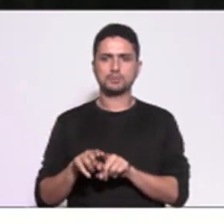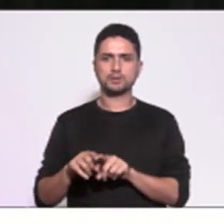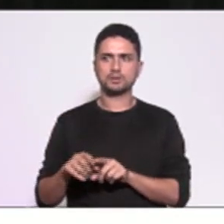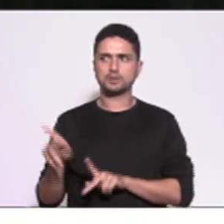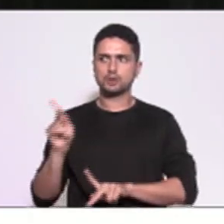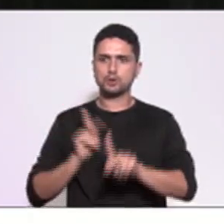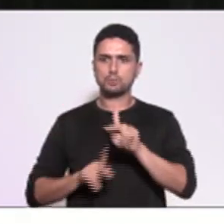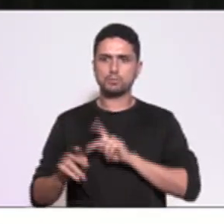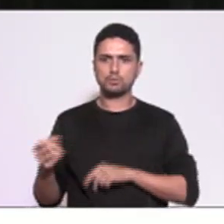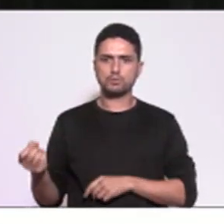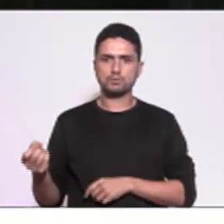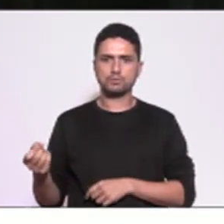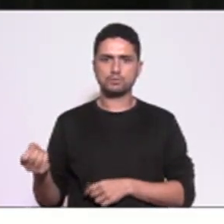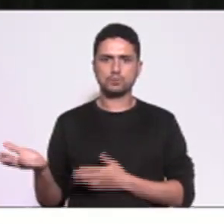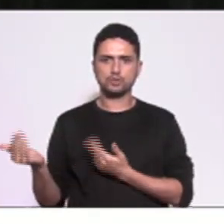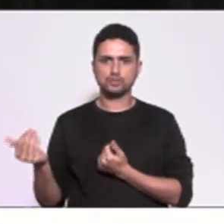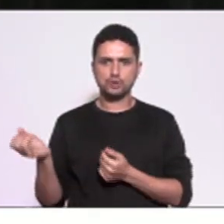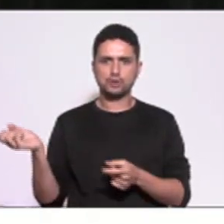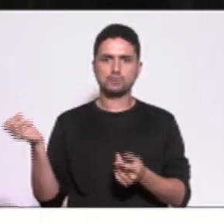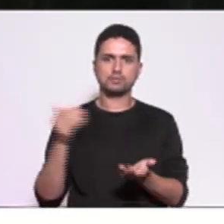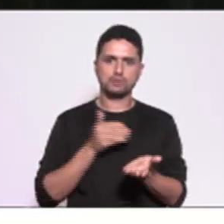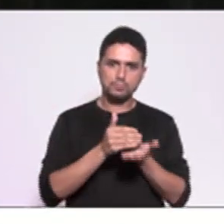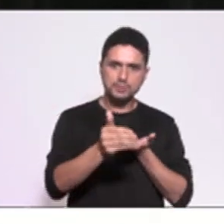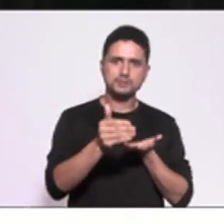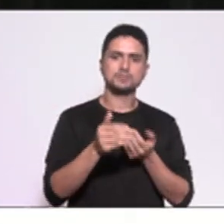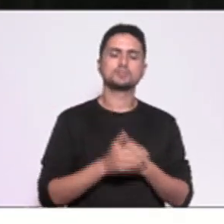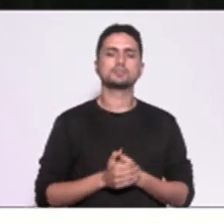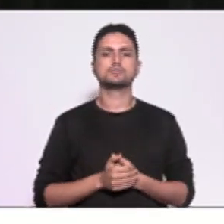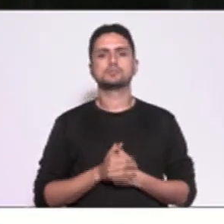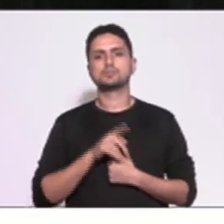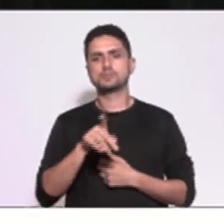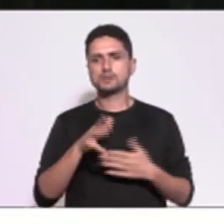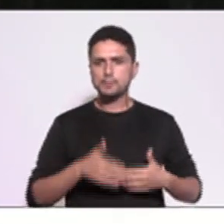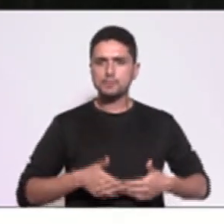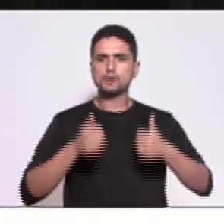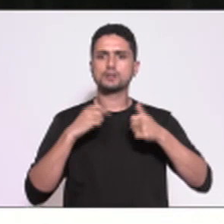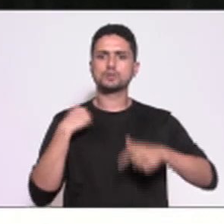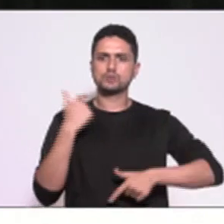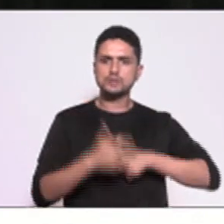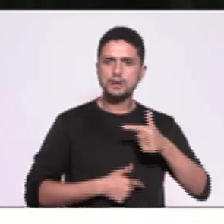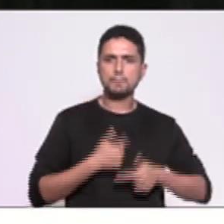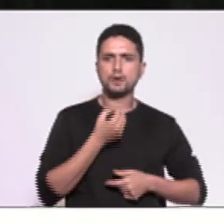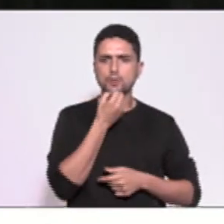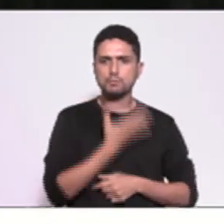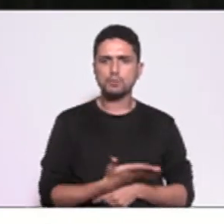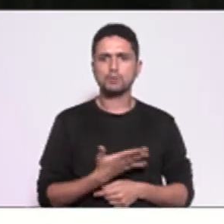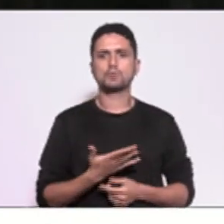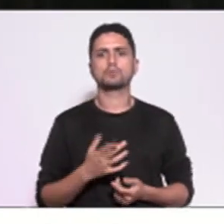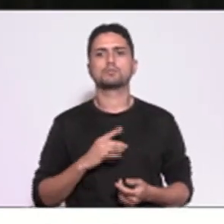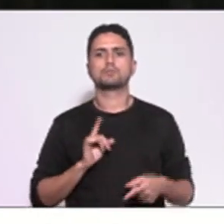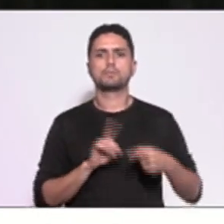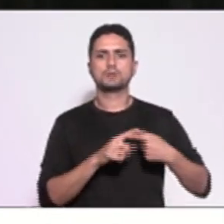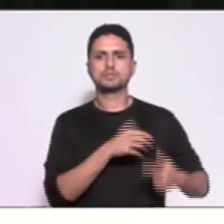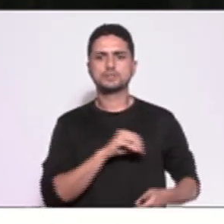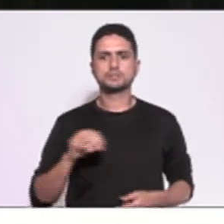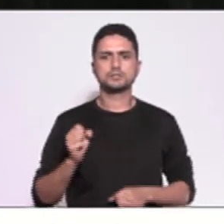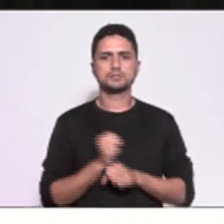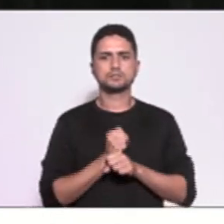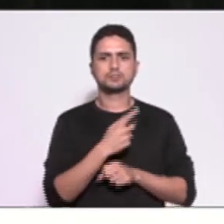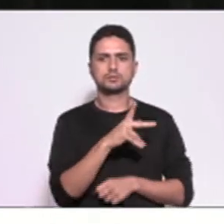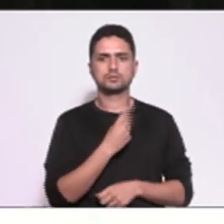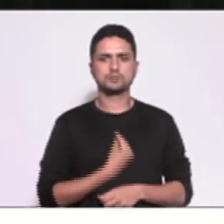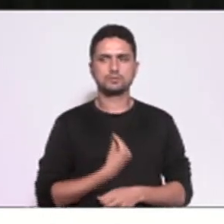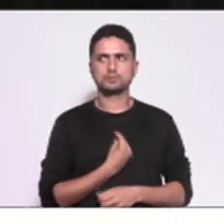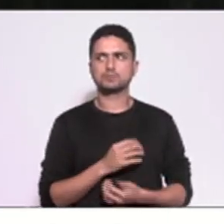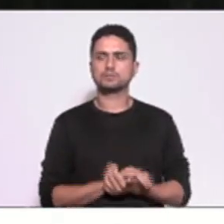anos de vida para menorar, que é um trabalho espetacular, informa a todos nós o que acontece no judaísmo